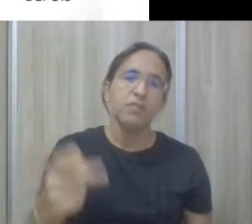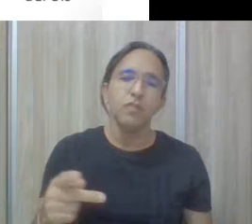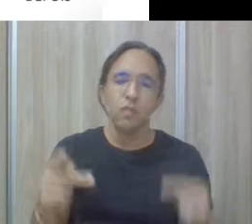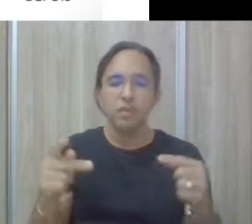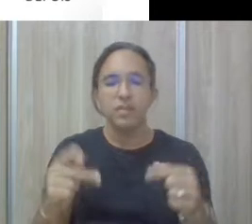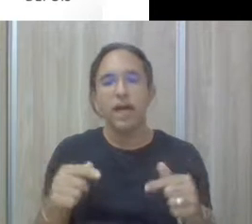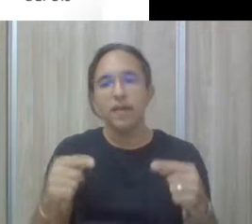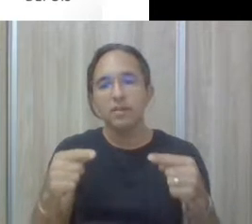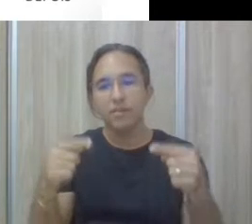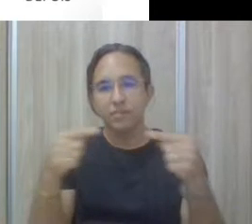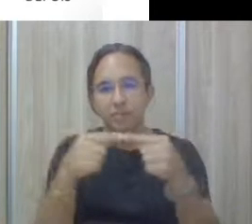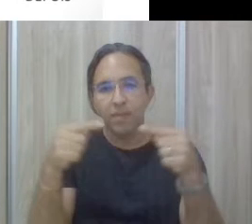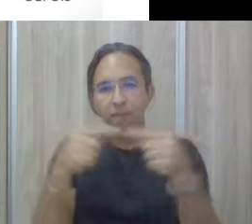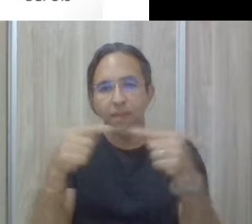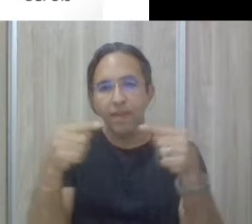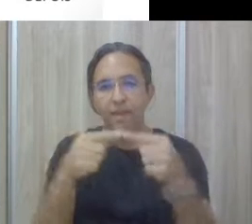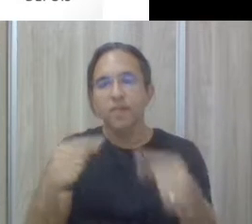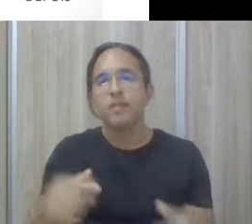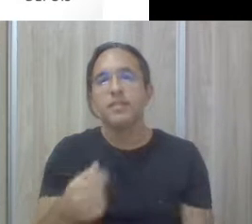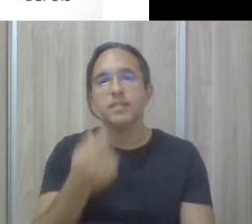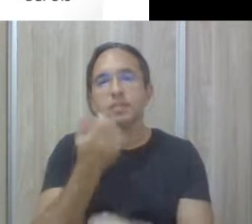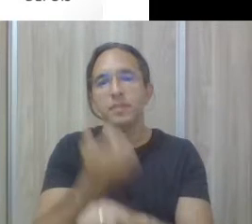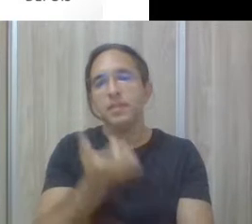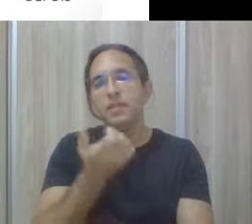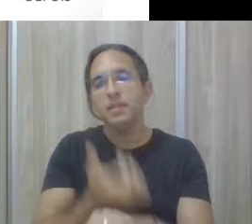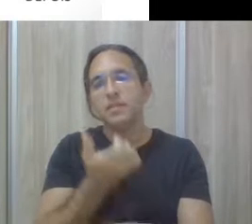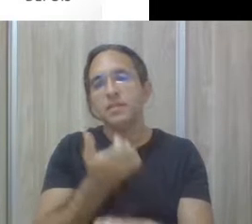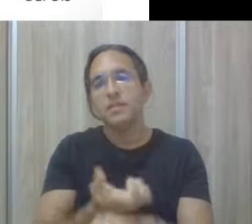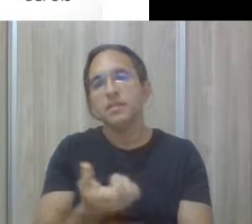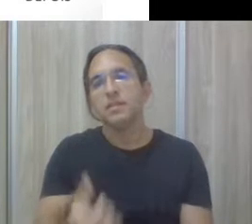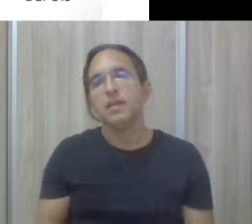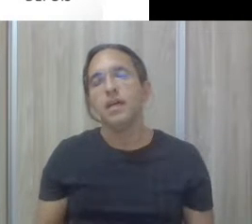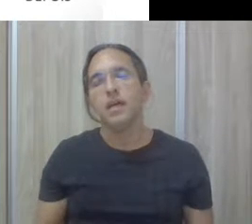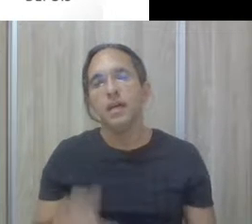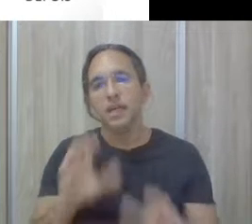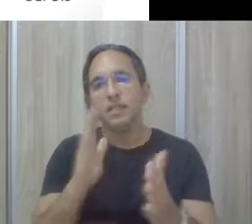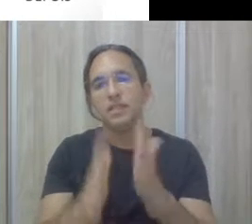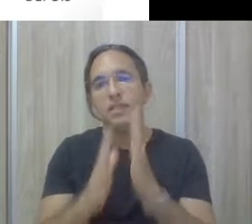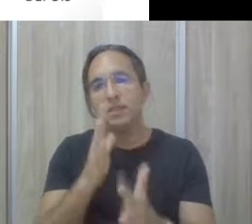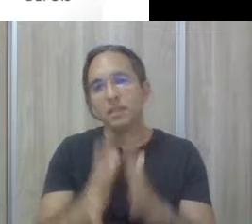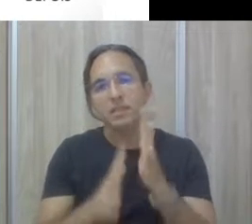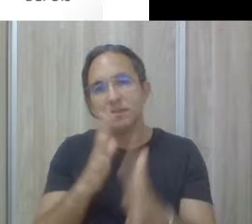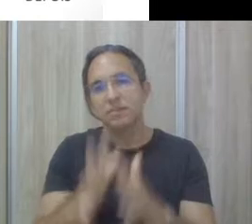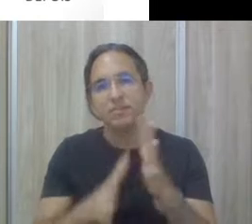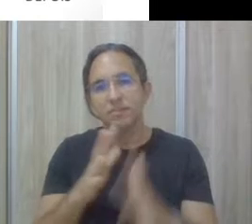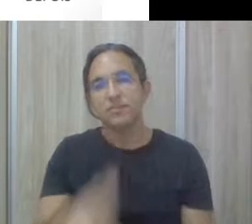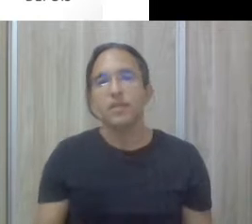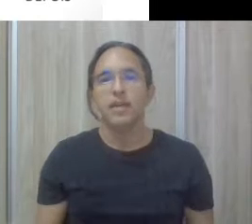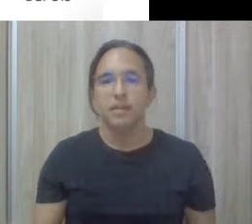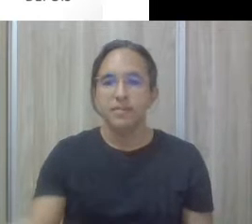né, que eu tive o contato com a disciplina de Libras.